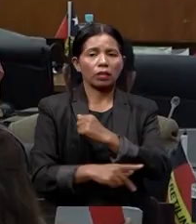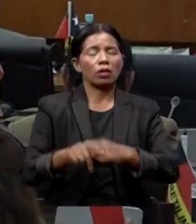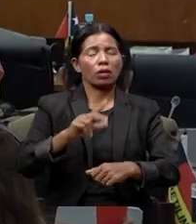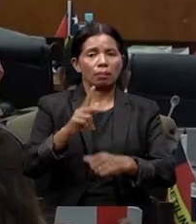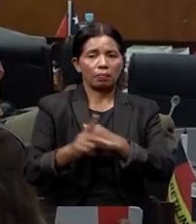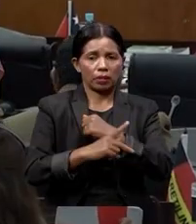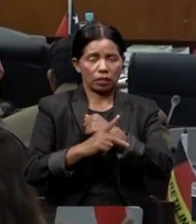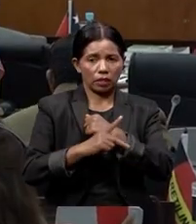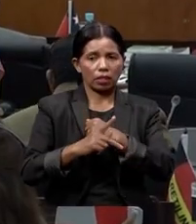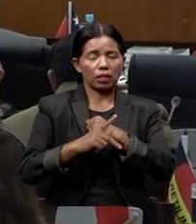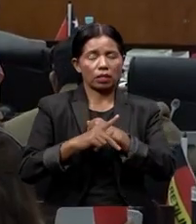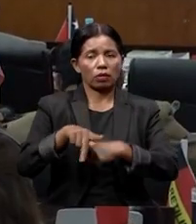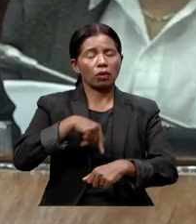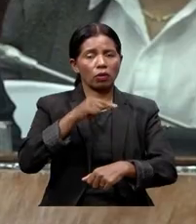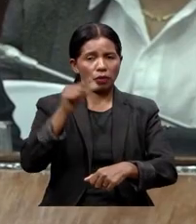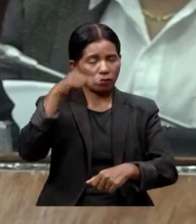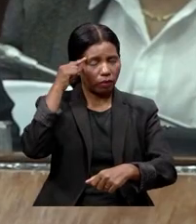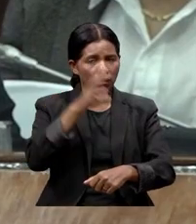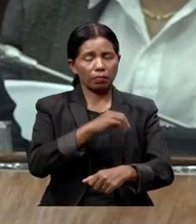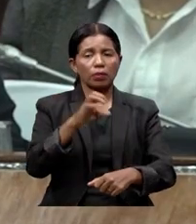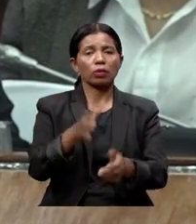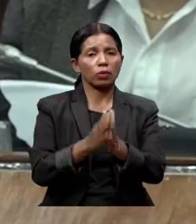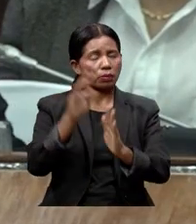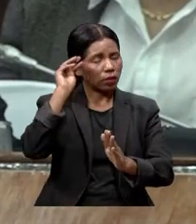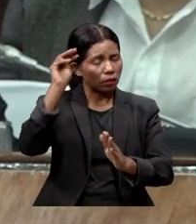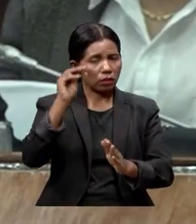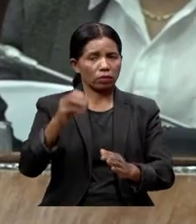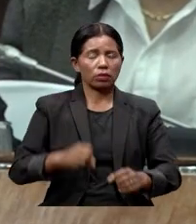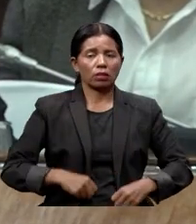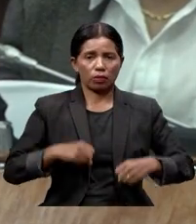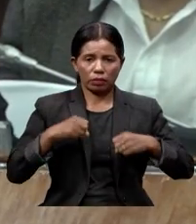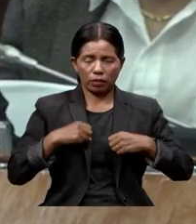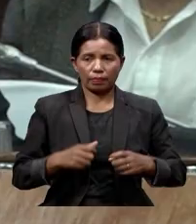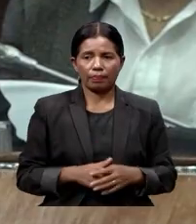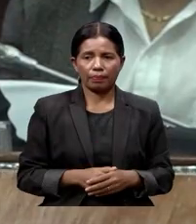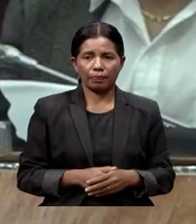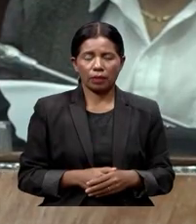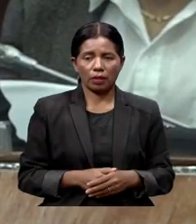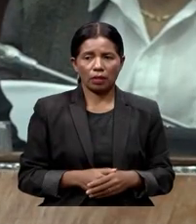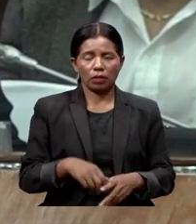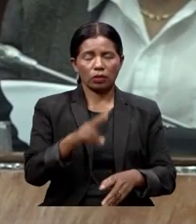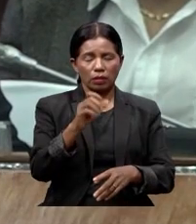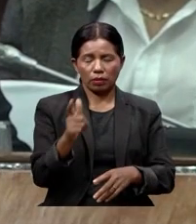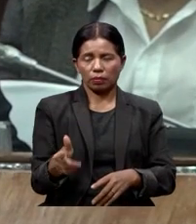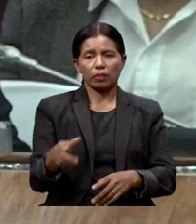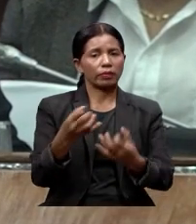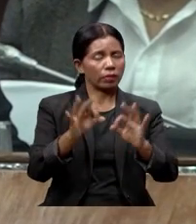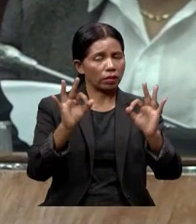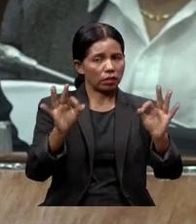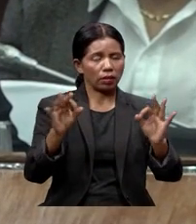ministro da saúde, ele dos Reis Amaral, ato clarifica quando o assunto refere. Em 2025, o dia Ministério da Saúde,